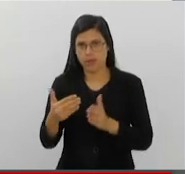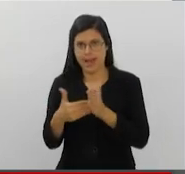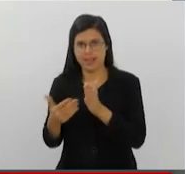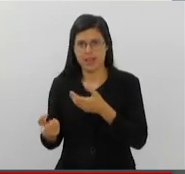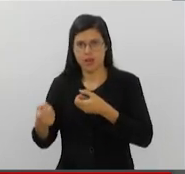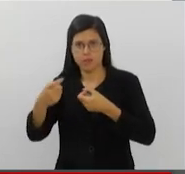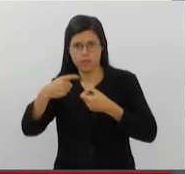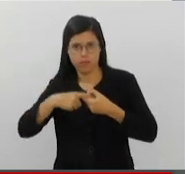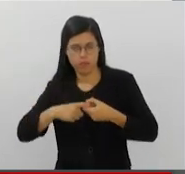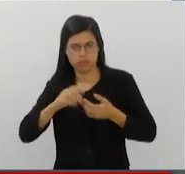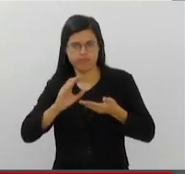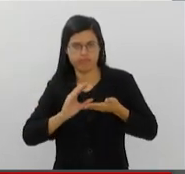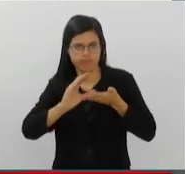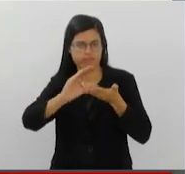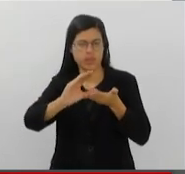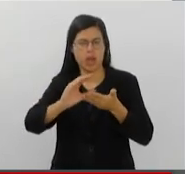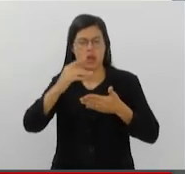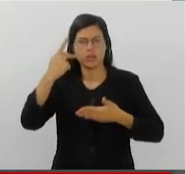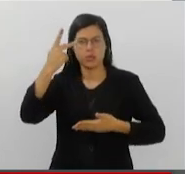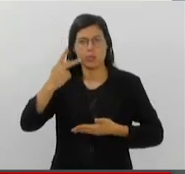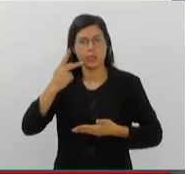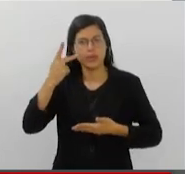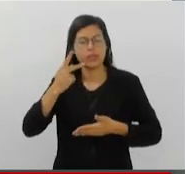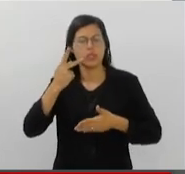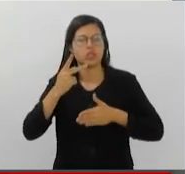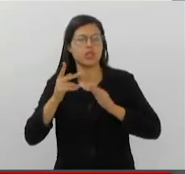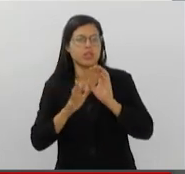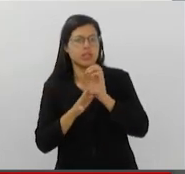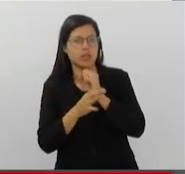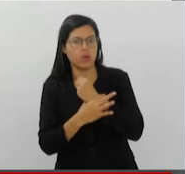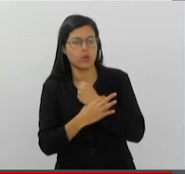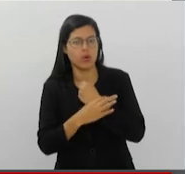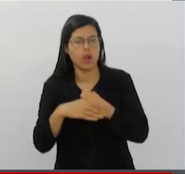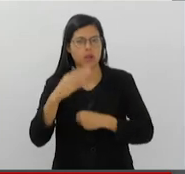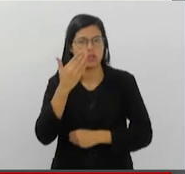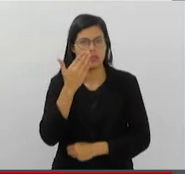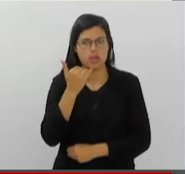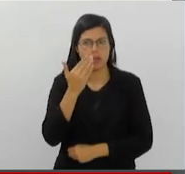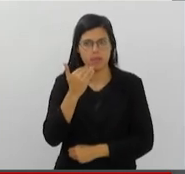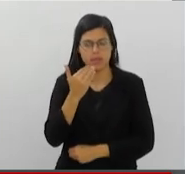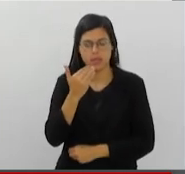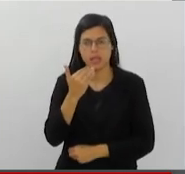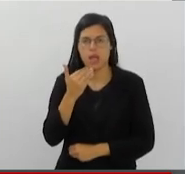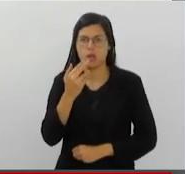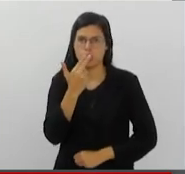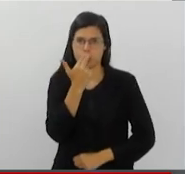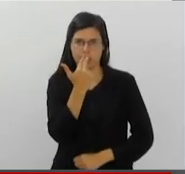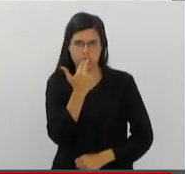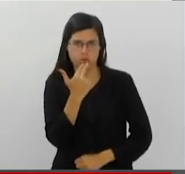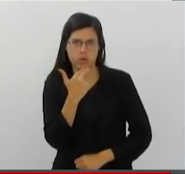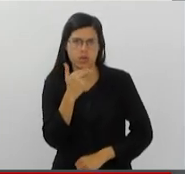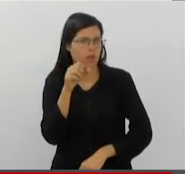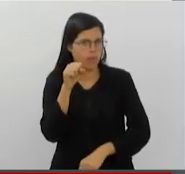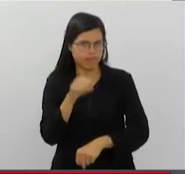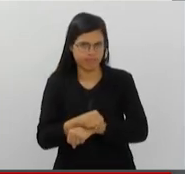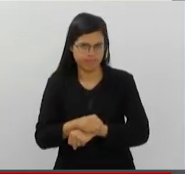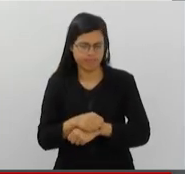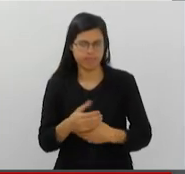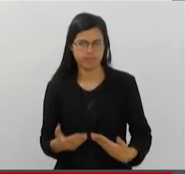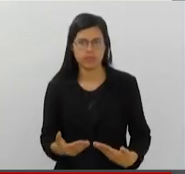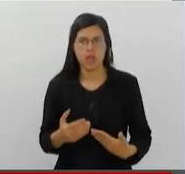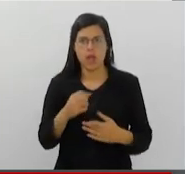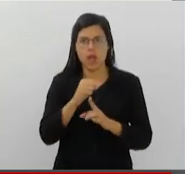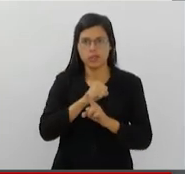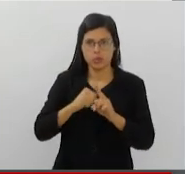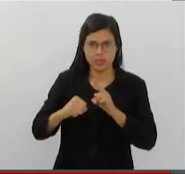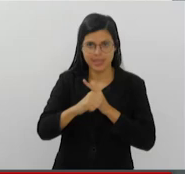desse conselho, as políticas de segurança alimentar e, segurança alimentar e nutricional foram vilipendiadas. E a sociedade